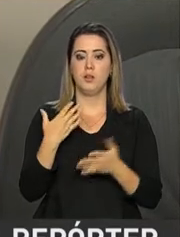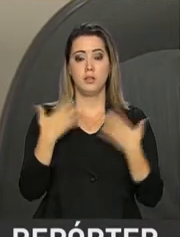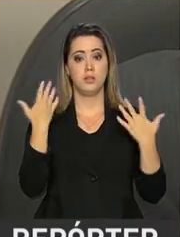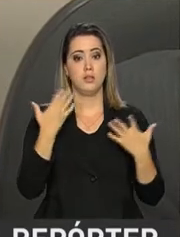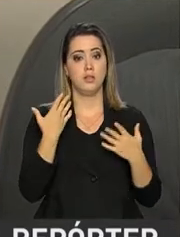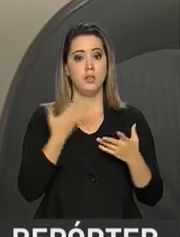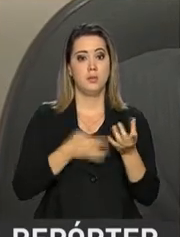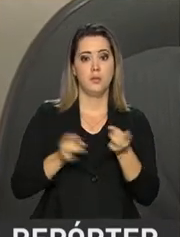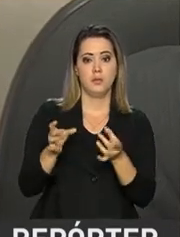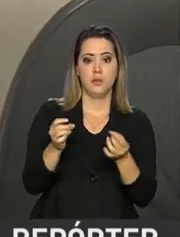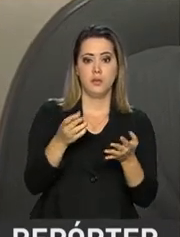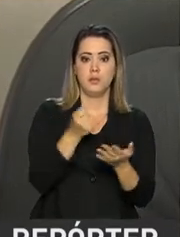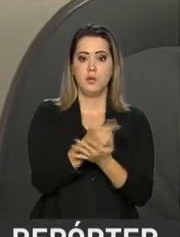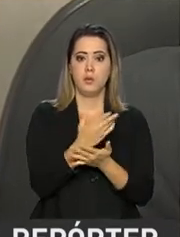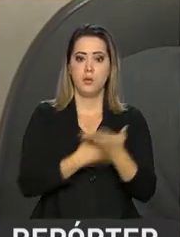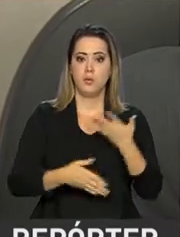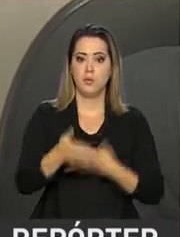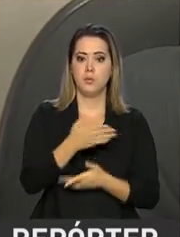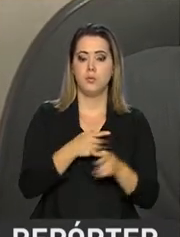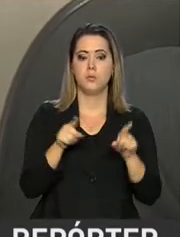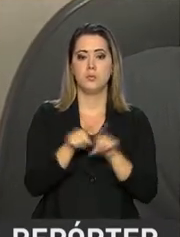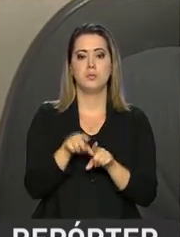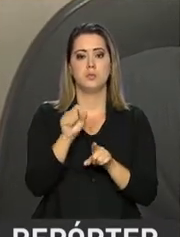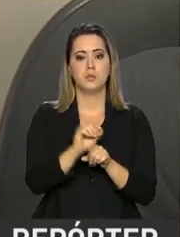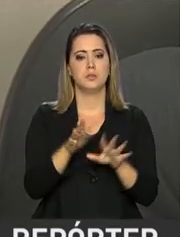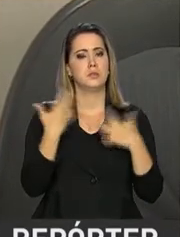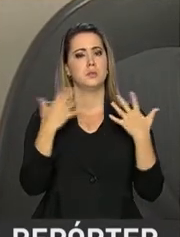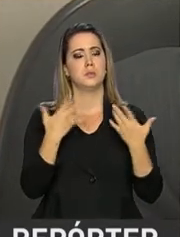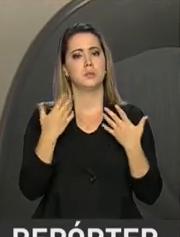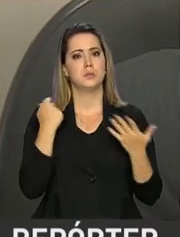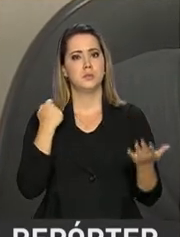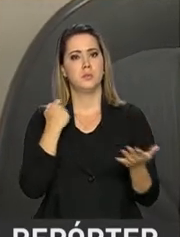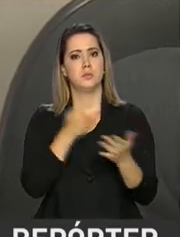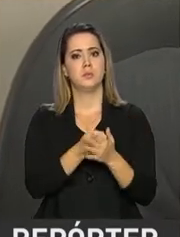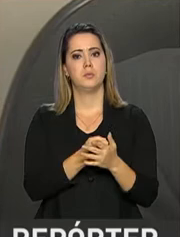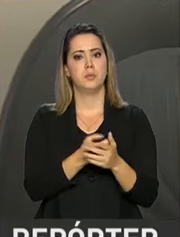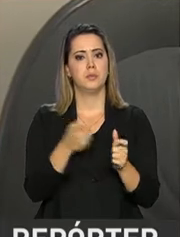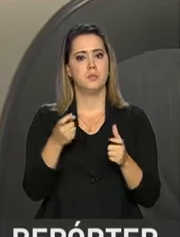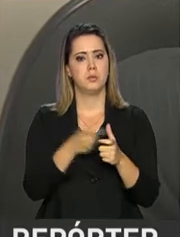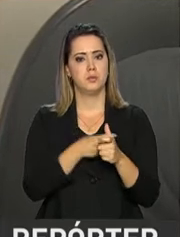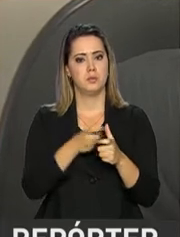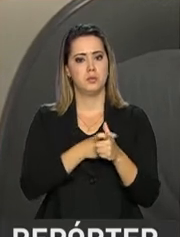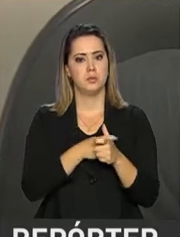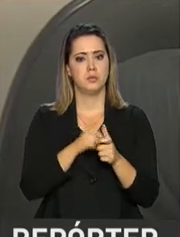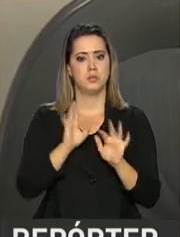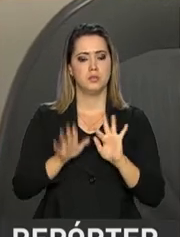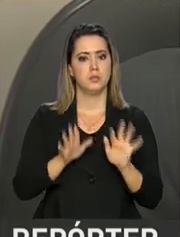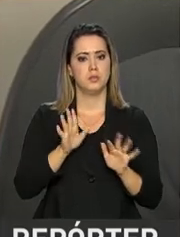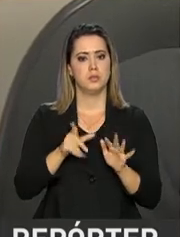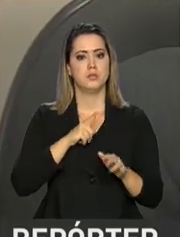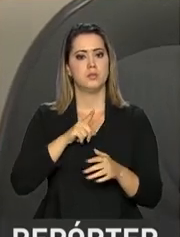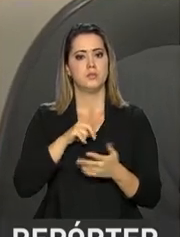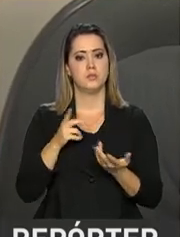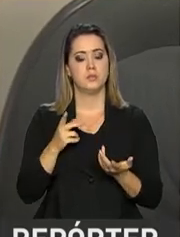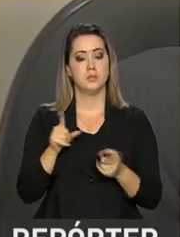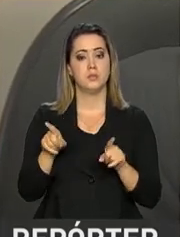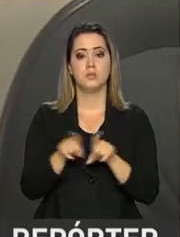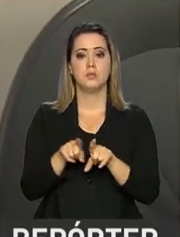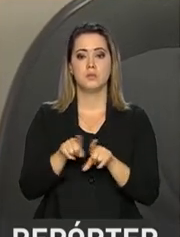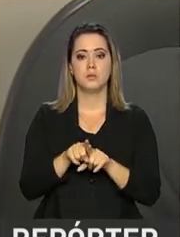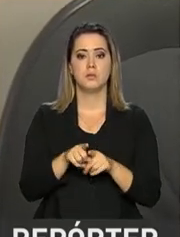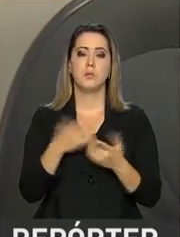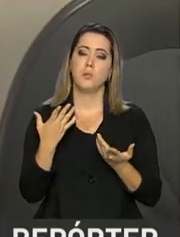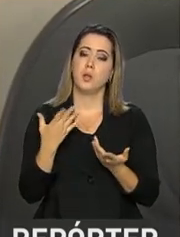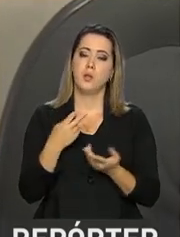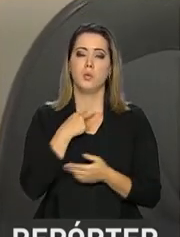comércio né e anima a questão de pagamento de alguma dívida é que você tenha adquirido e também não